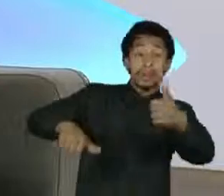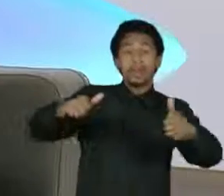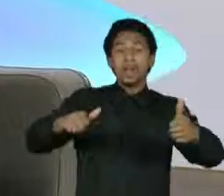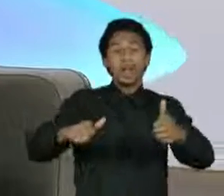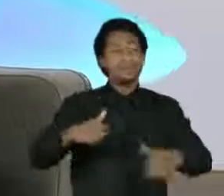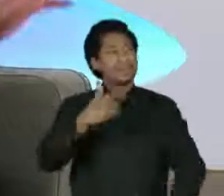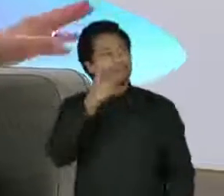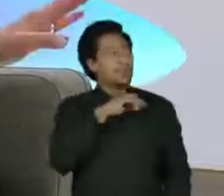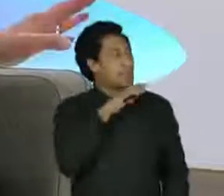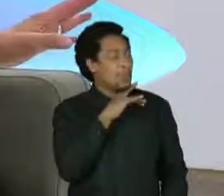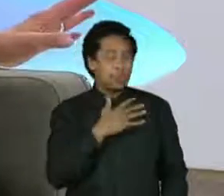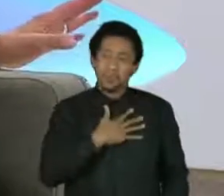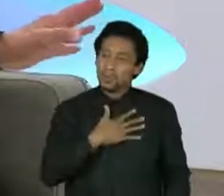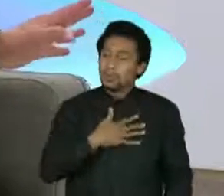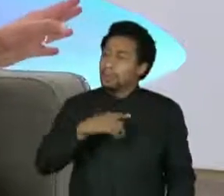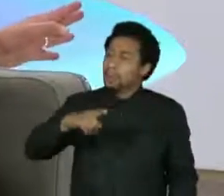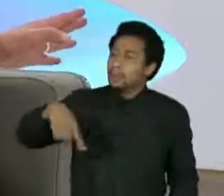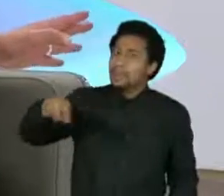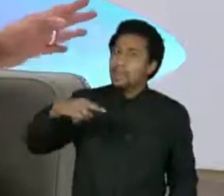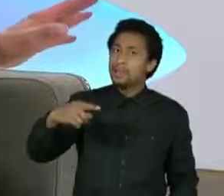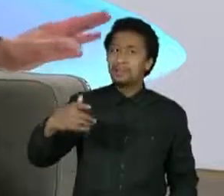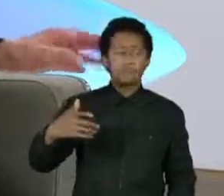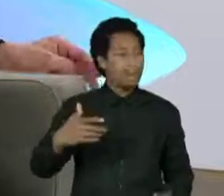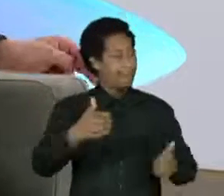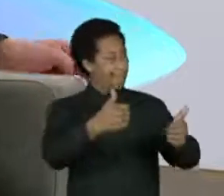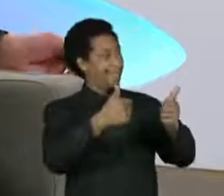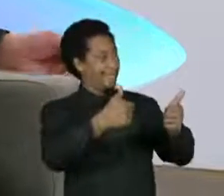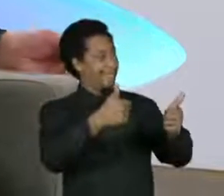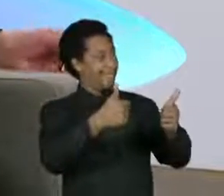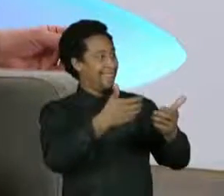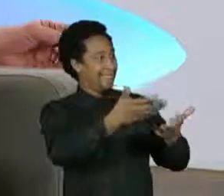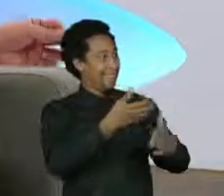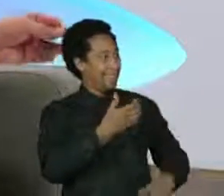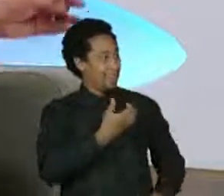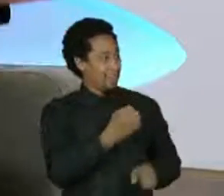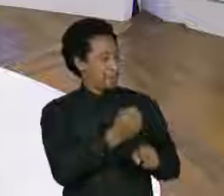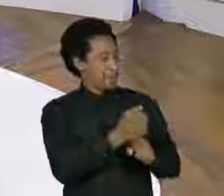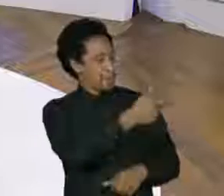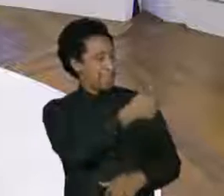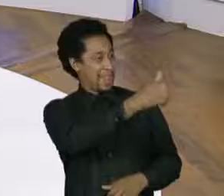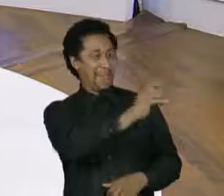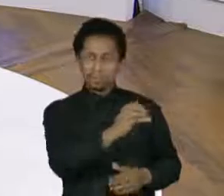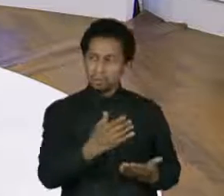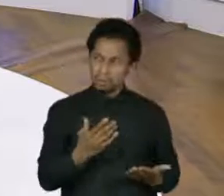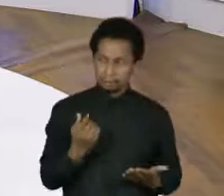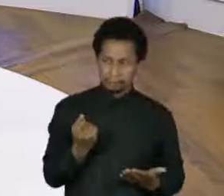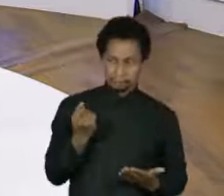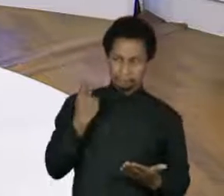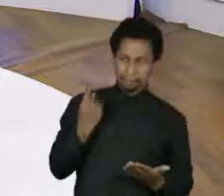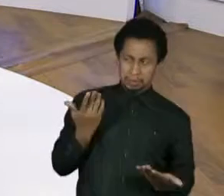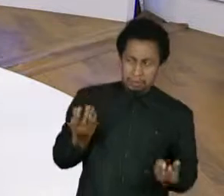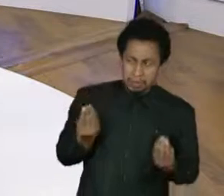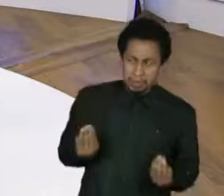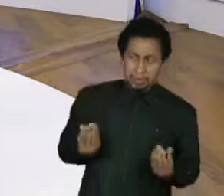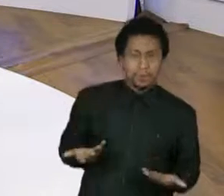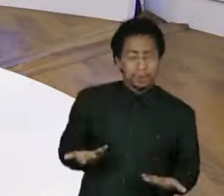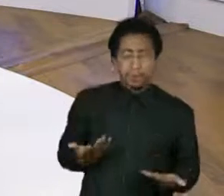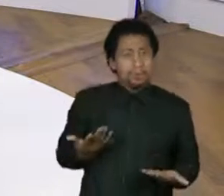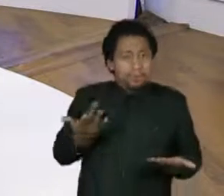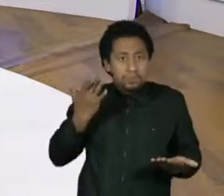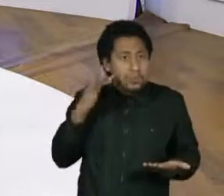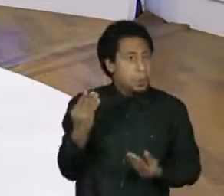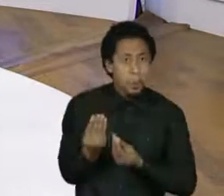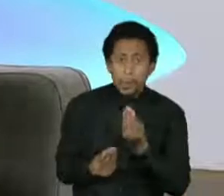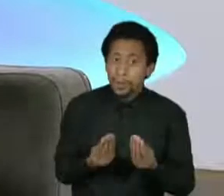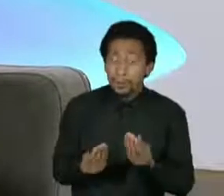mal e o cara me dava 10, 9. Eu falei, pô, já vou mudar de ideia, né? Acho que eu joguei bem. Então, a minha relação com a imprensa sempre foi muito